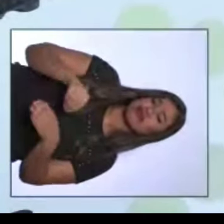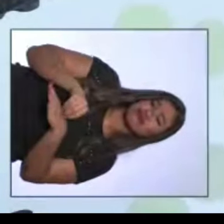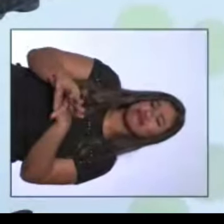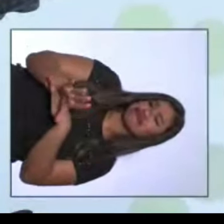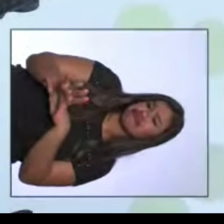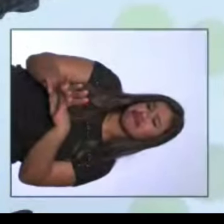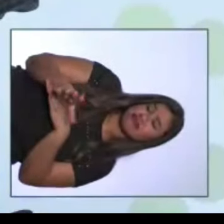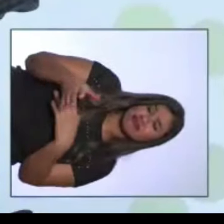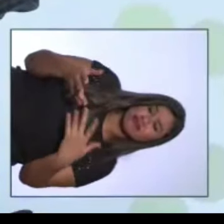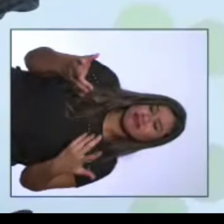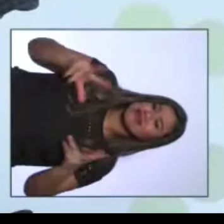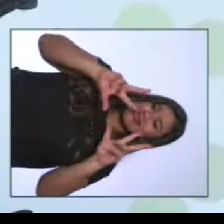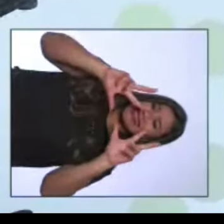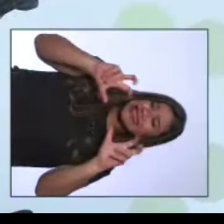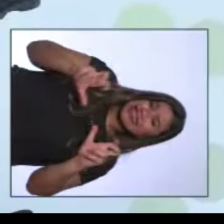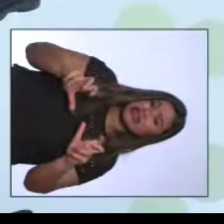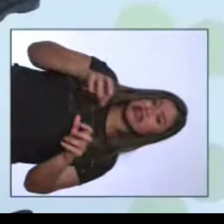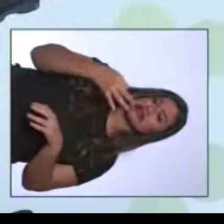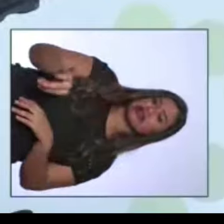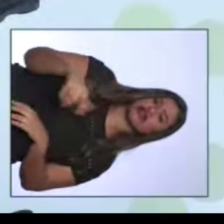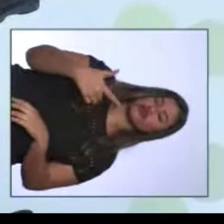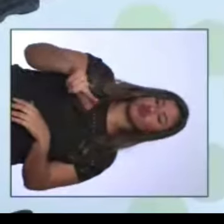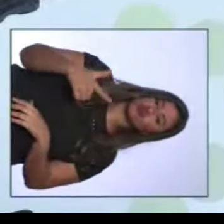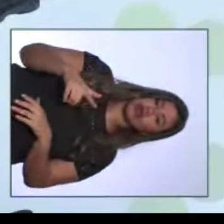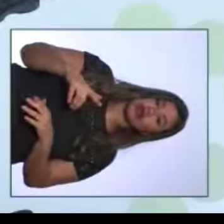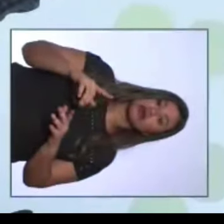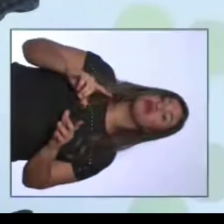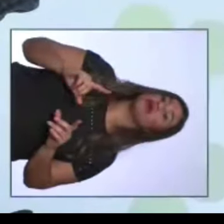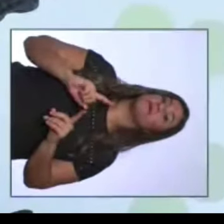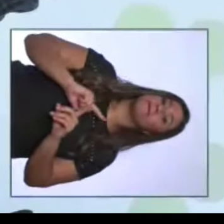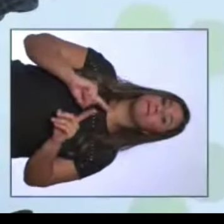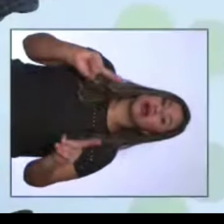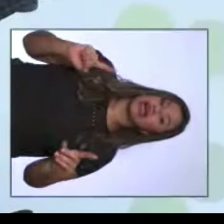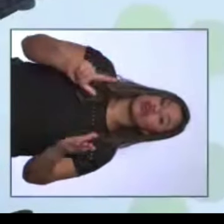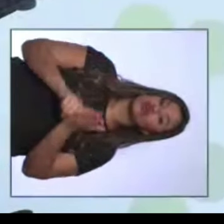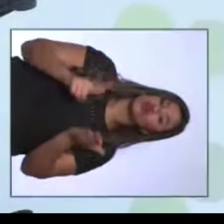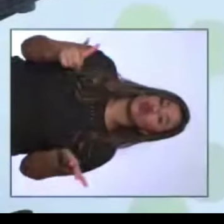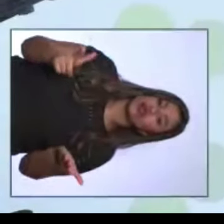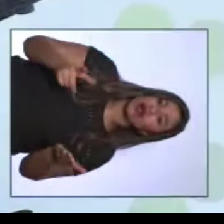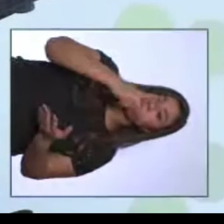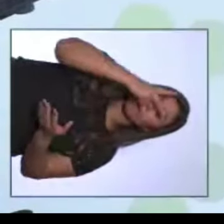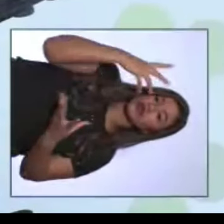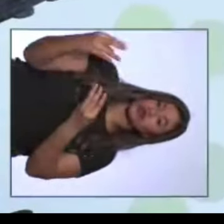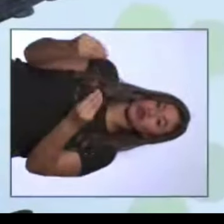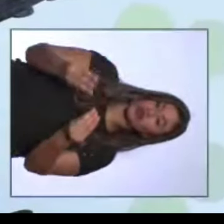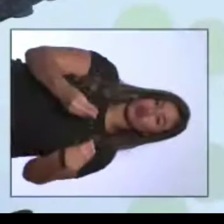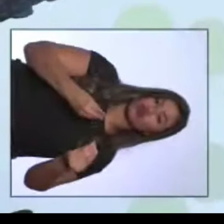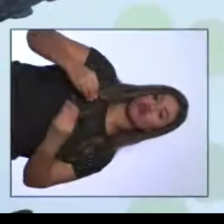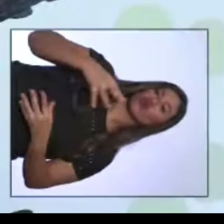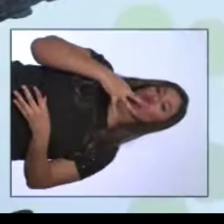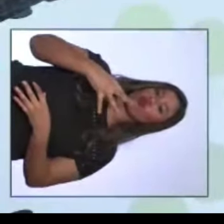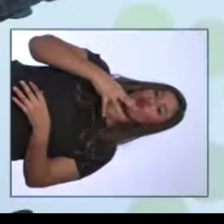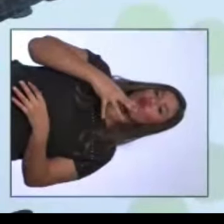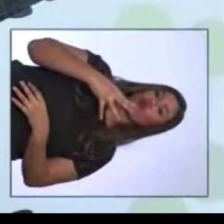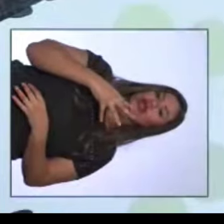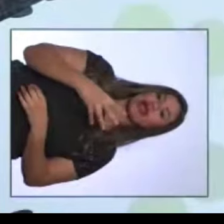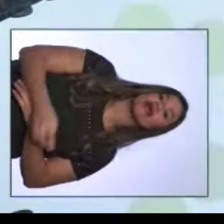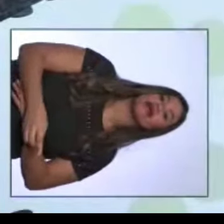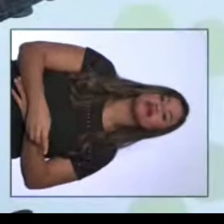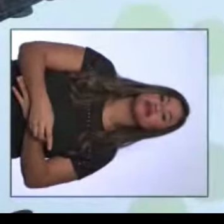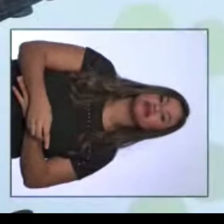Aquele jornal que geralmente passe por mais pessoas no seu trabalho, que tenha um